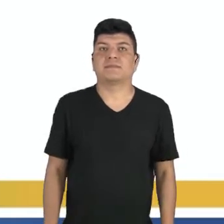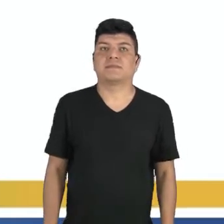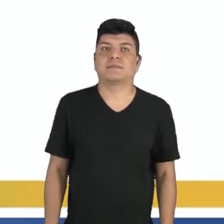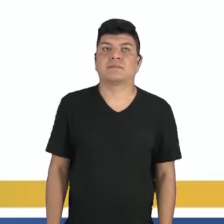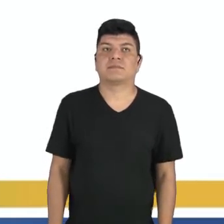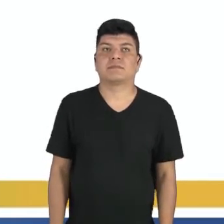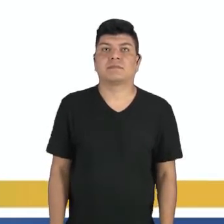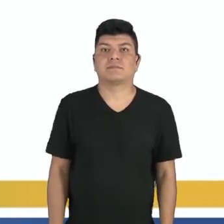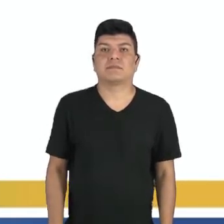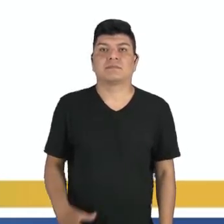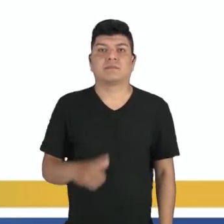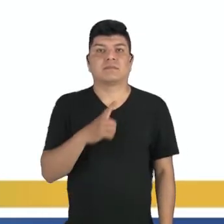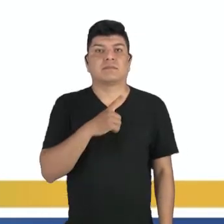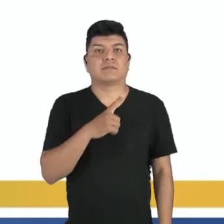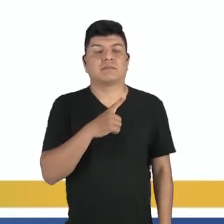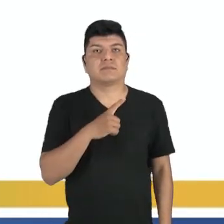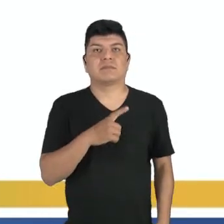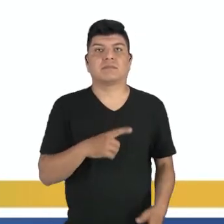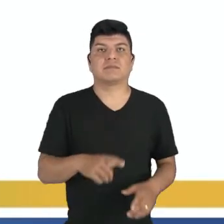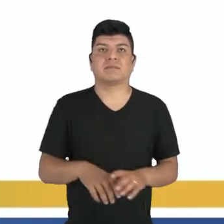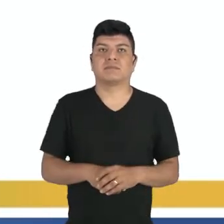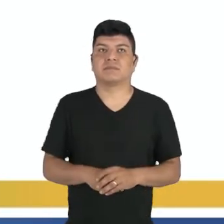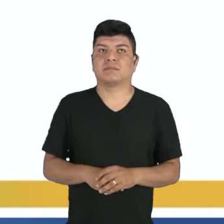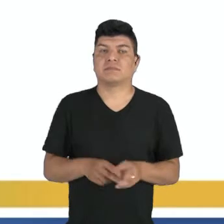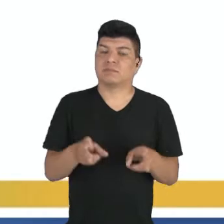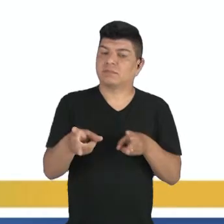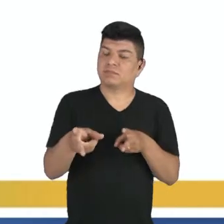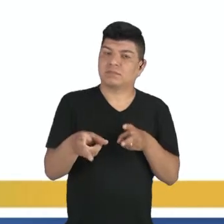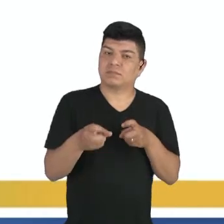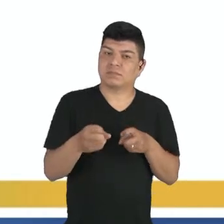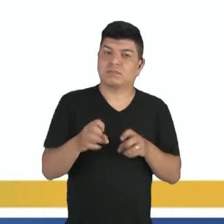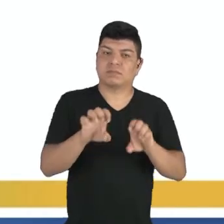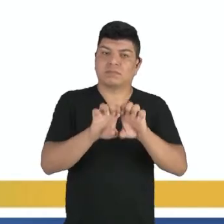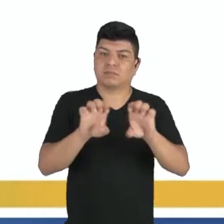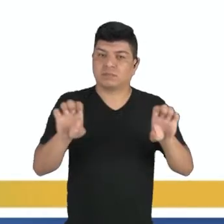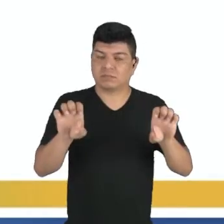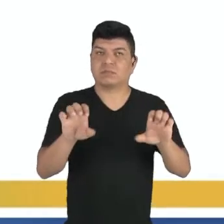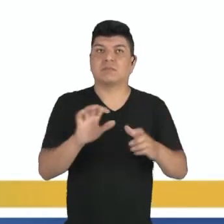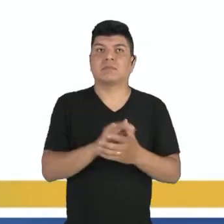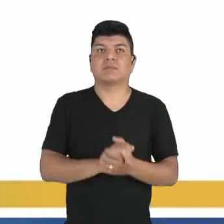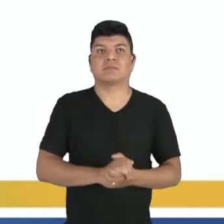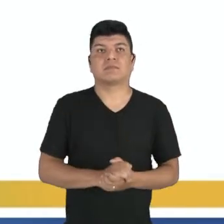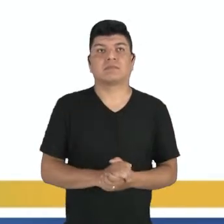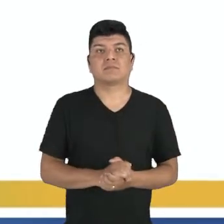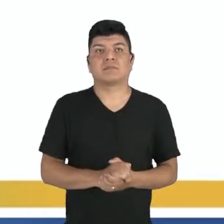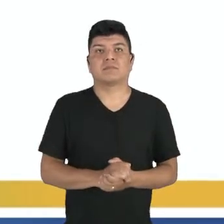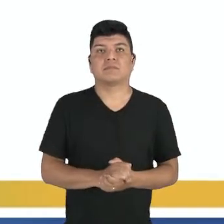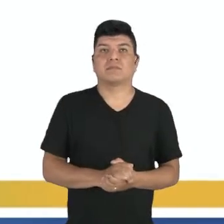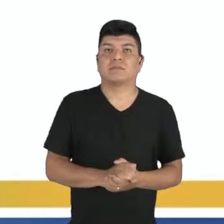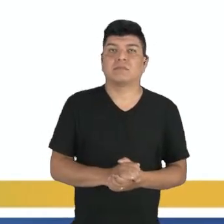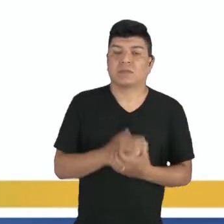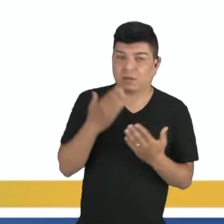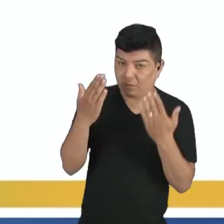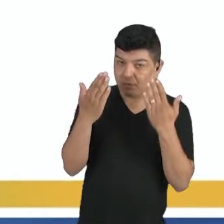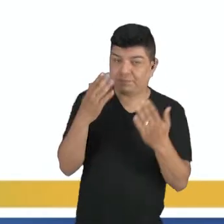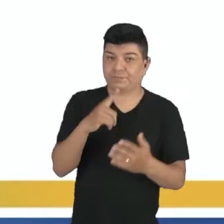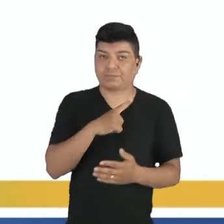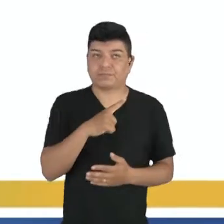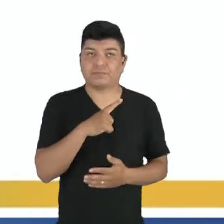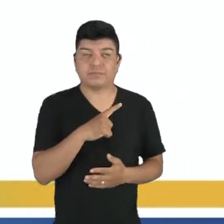aí temos aí quanto a aspectos da estrutura etária eu fiz aí uma